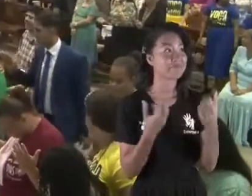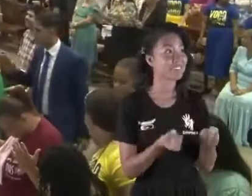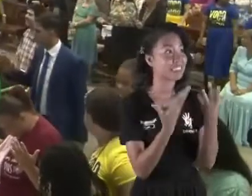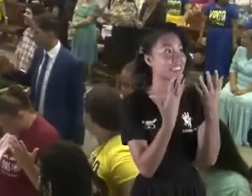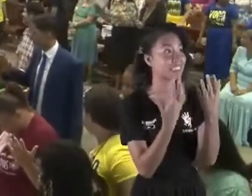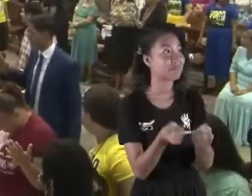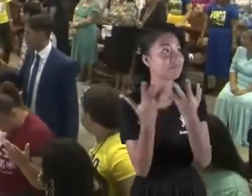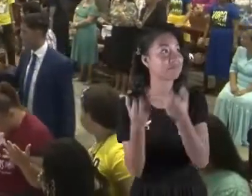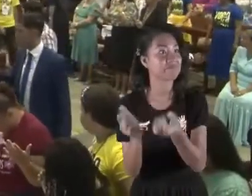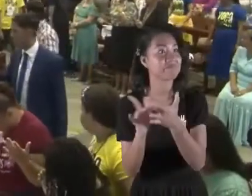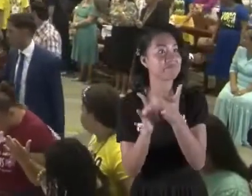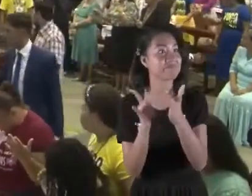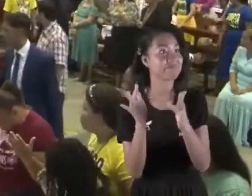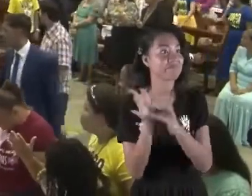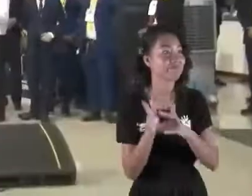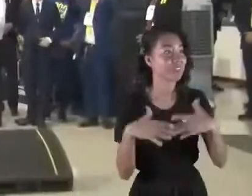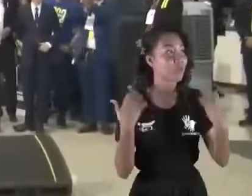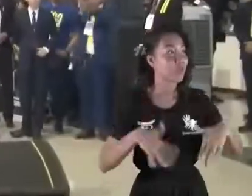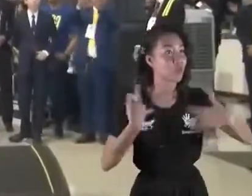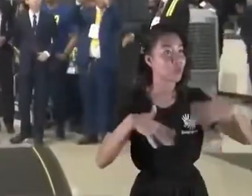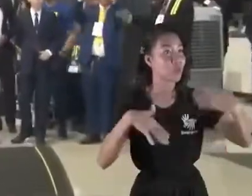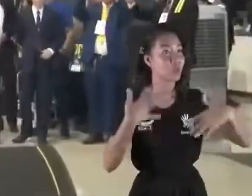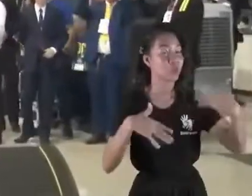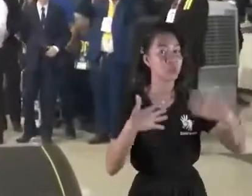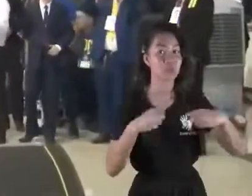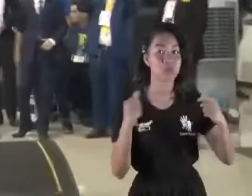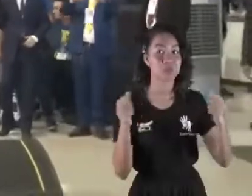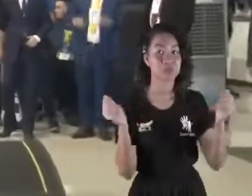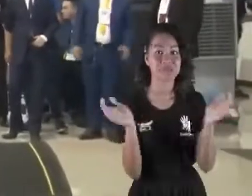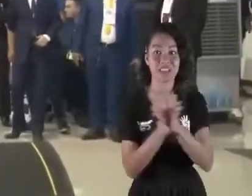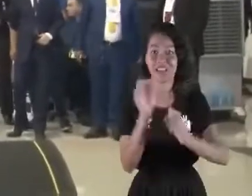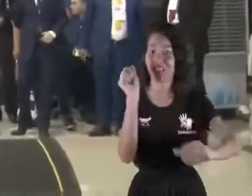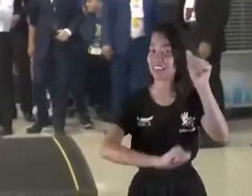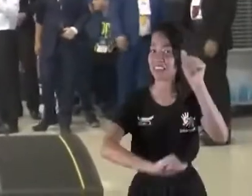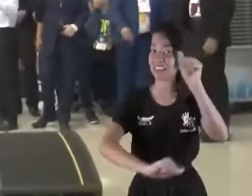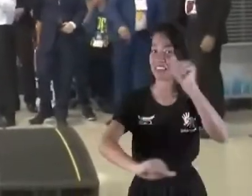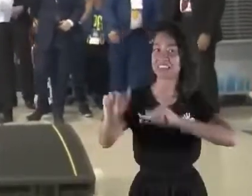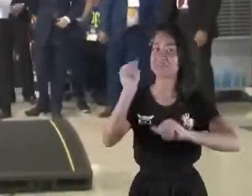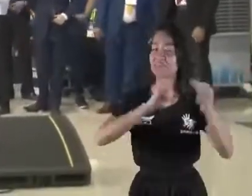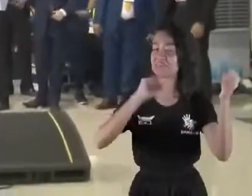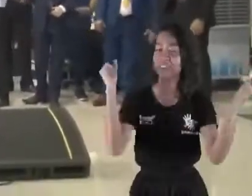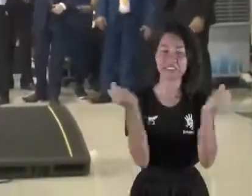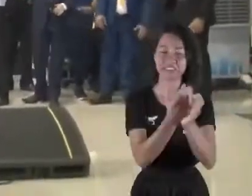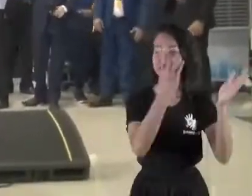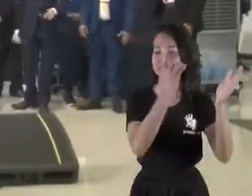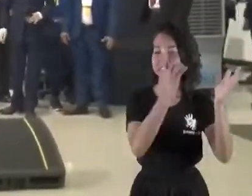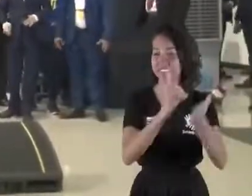Chegou a 50ª vida. Adora a Deus uma decre.